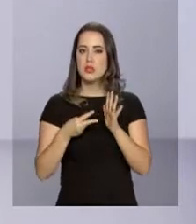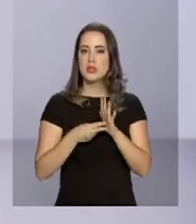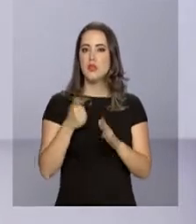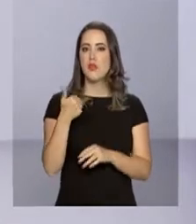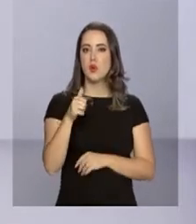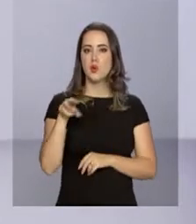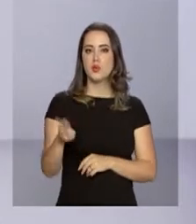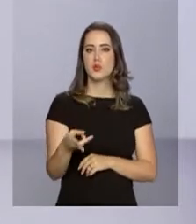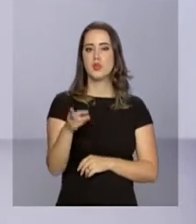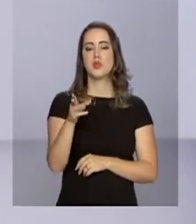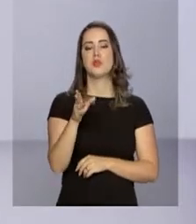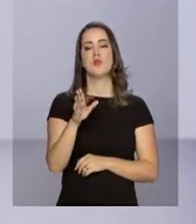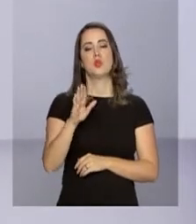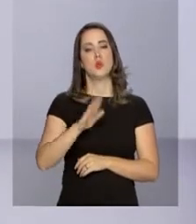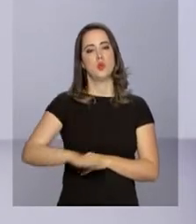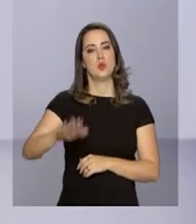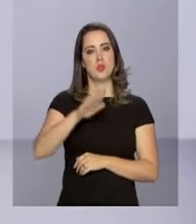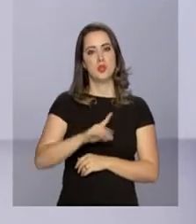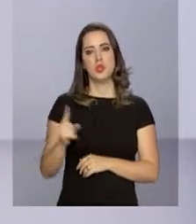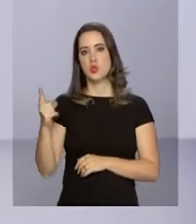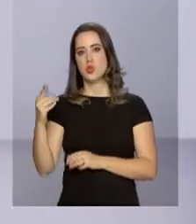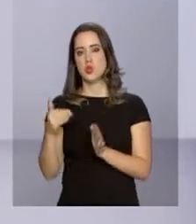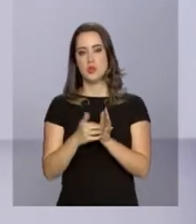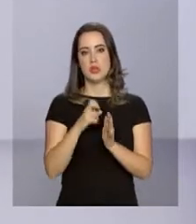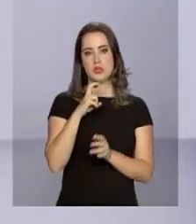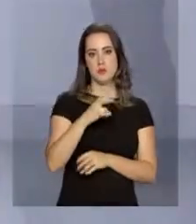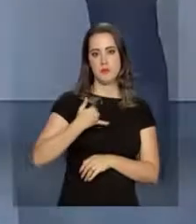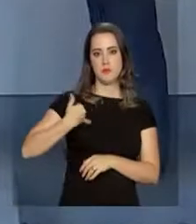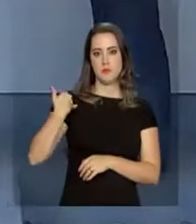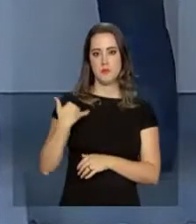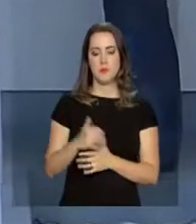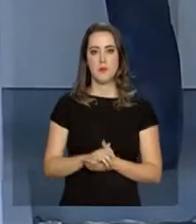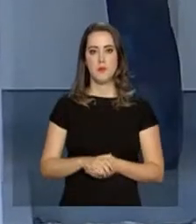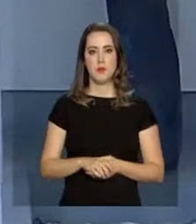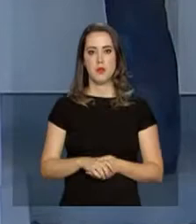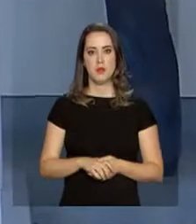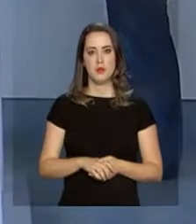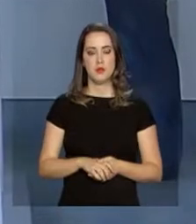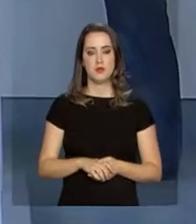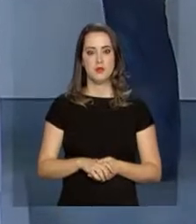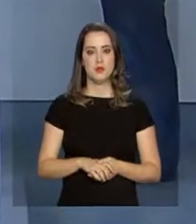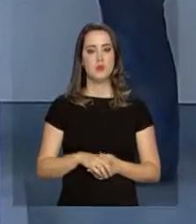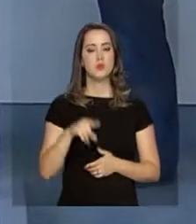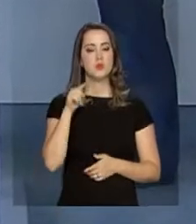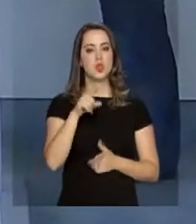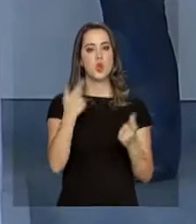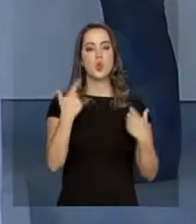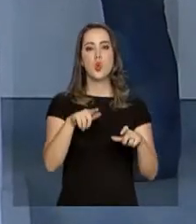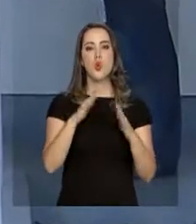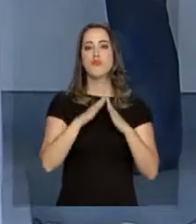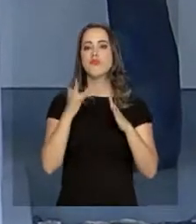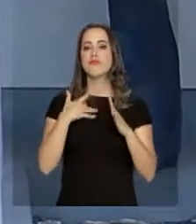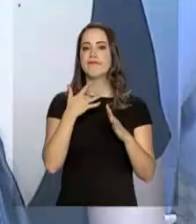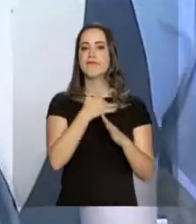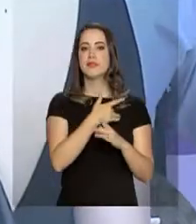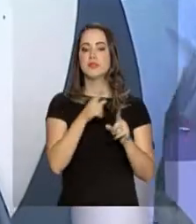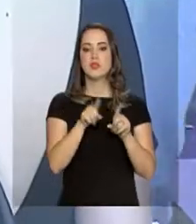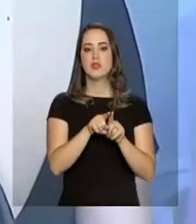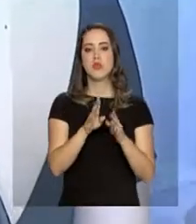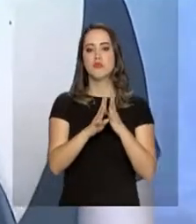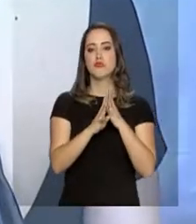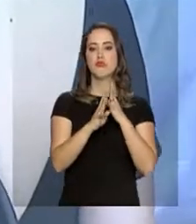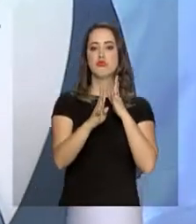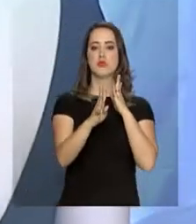mil crianças entre um e cinco anos de idade na porta deste posto de saúde em brasília a